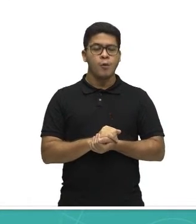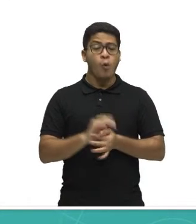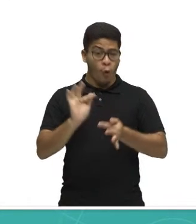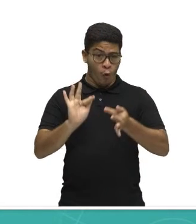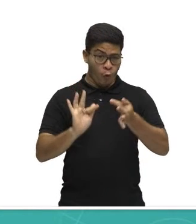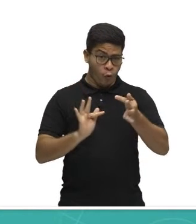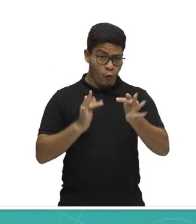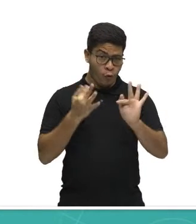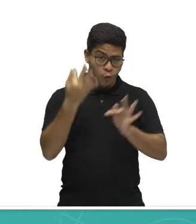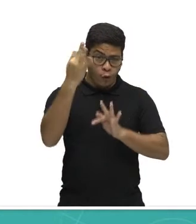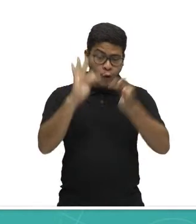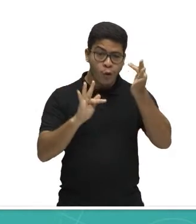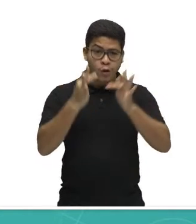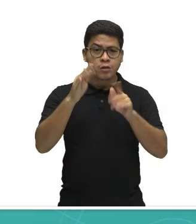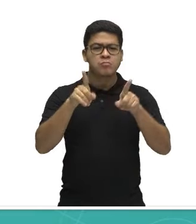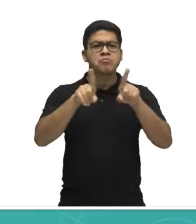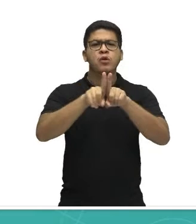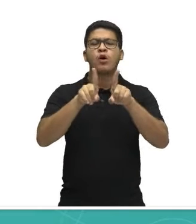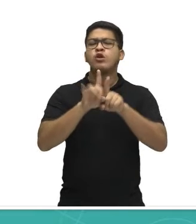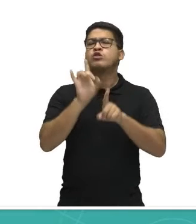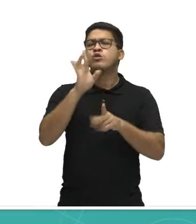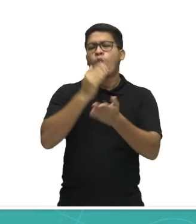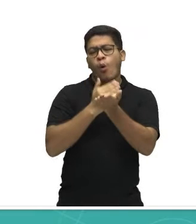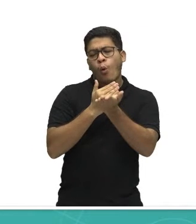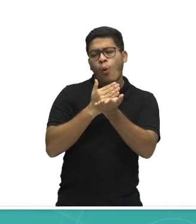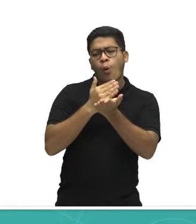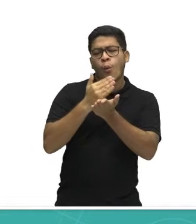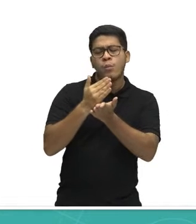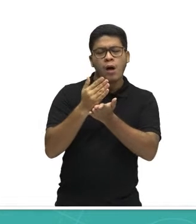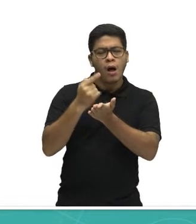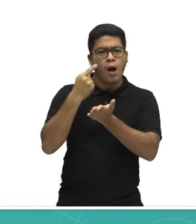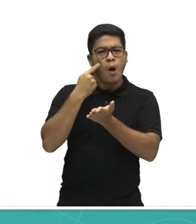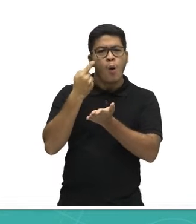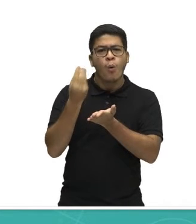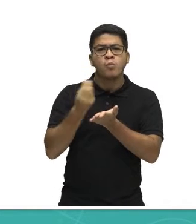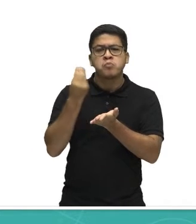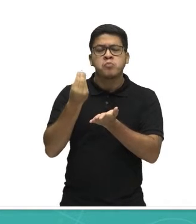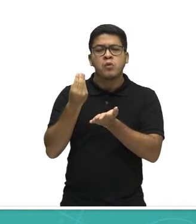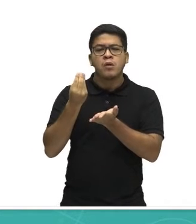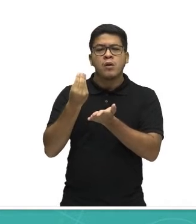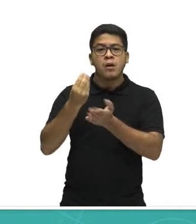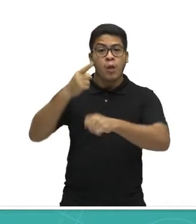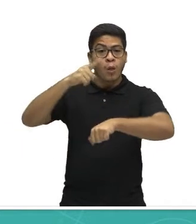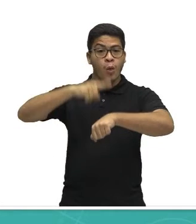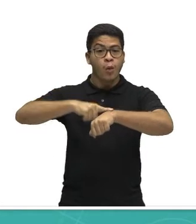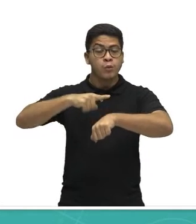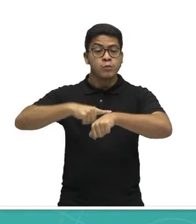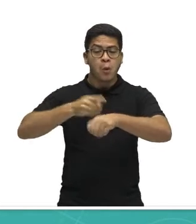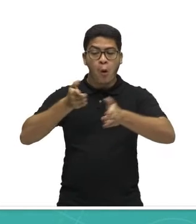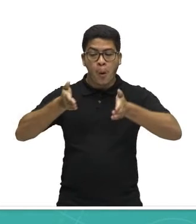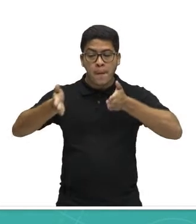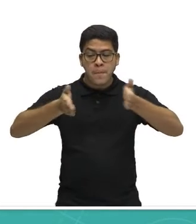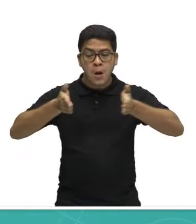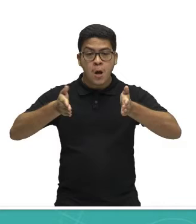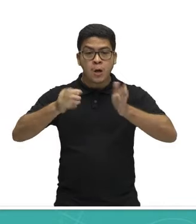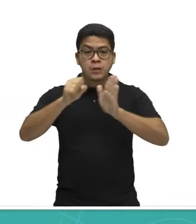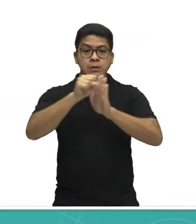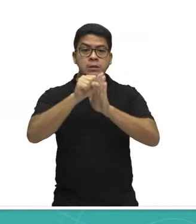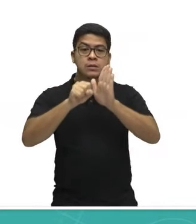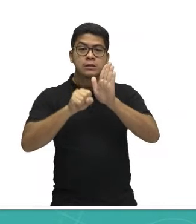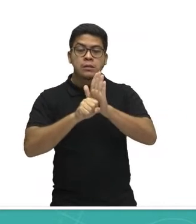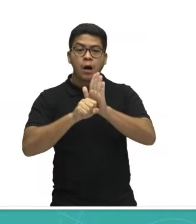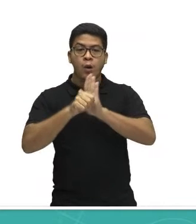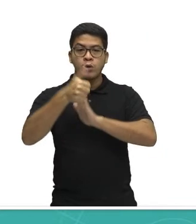folclore só começa a figurar nas narrativas oficiais a partir do século XIX, com Mário de Andrade